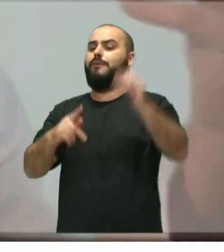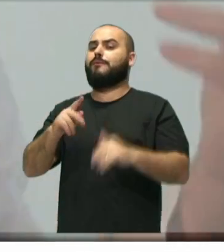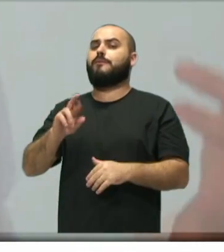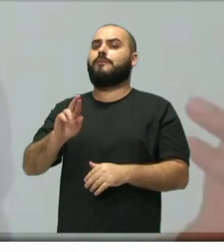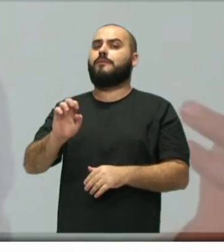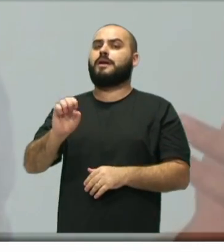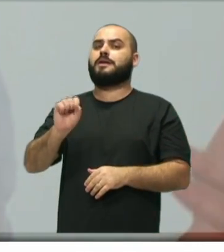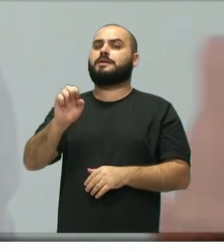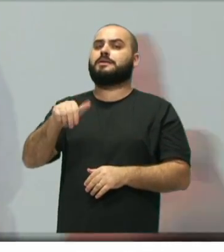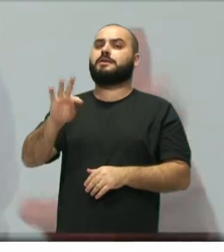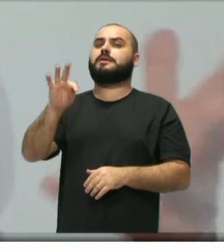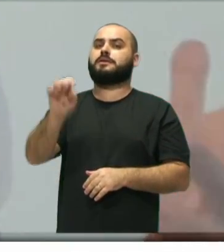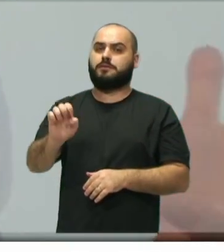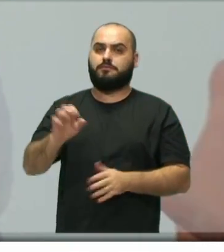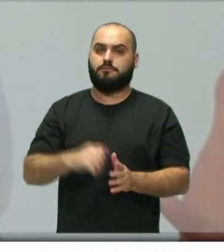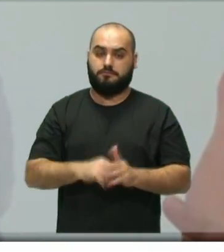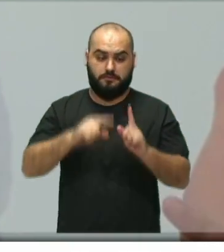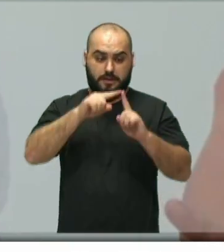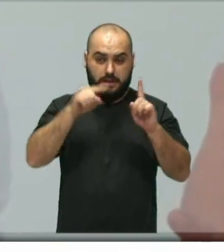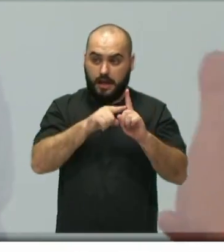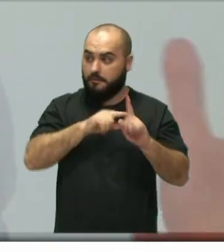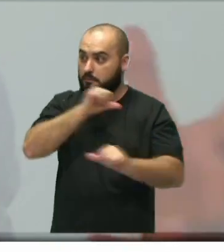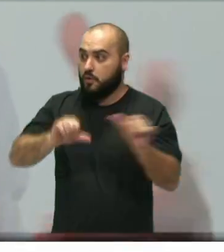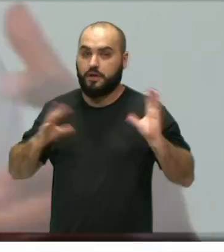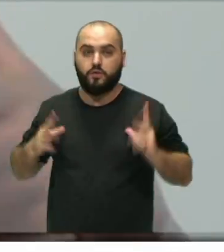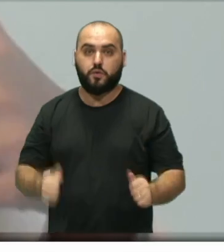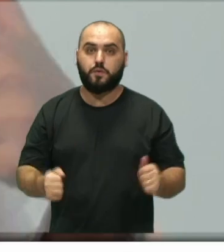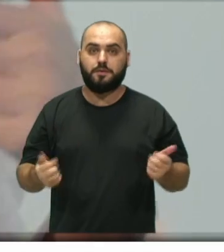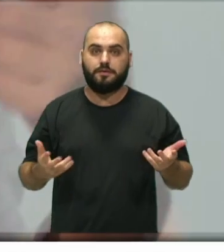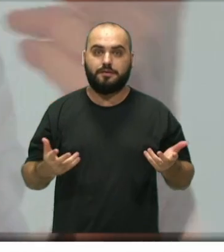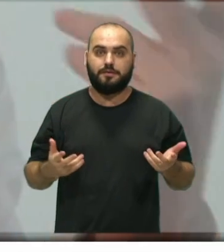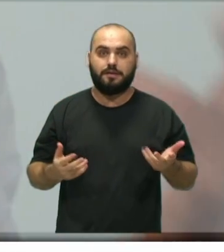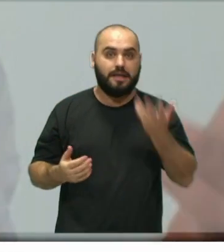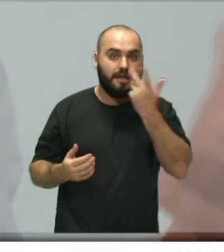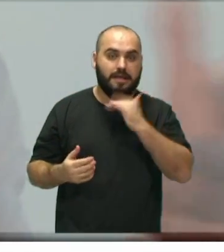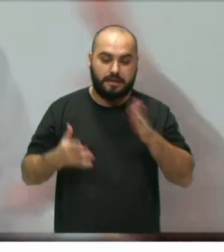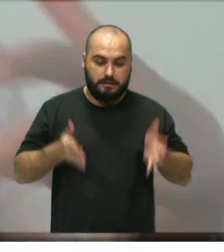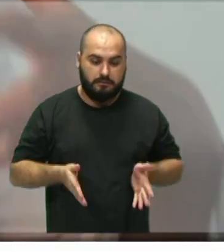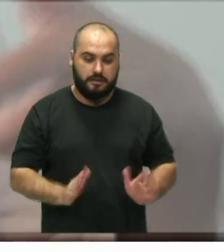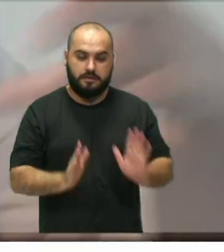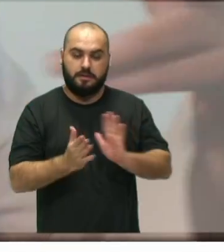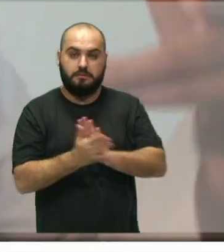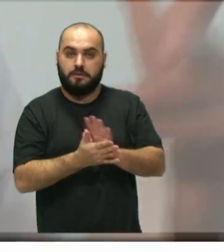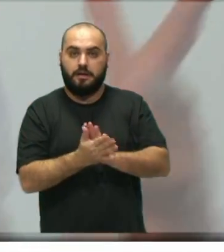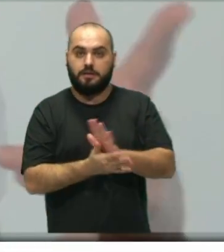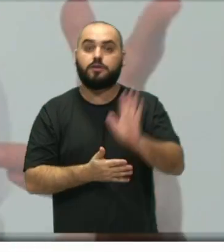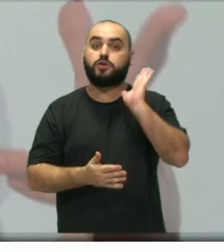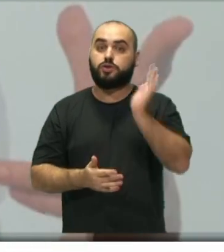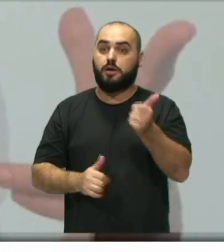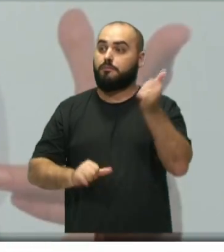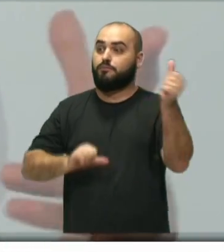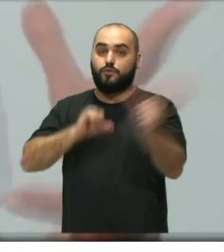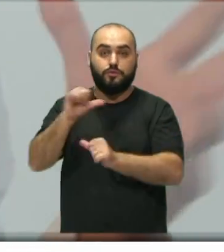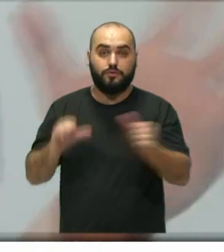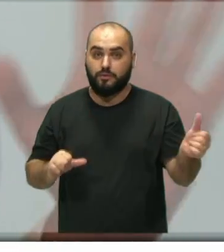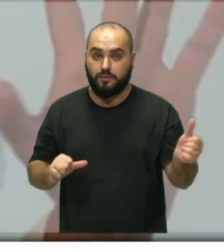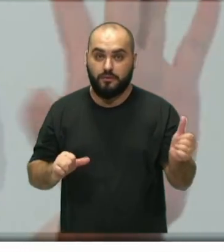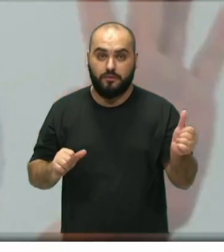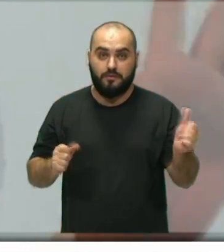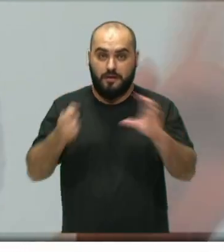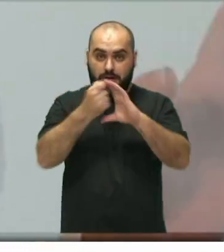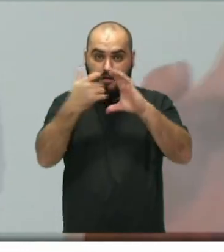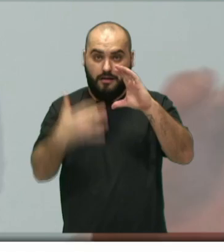você descobre que está grávida, já muda tudo. Então aquela criança nem nasceu, ela já mudou, né,